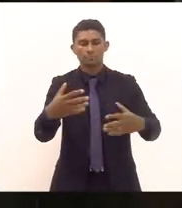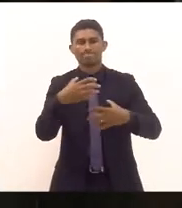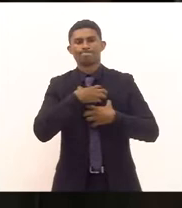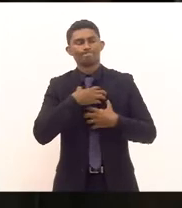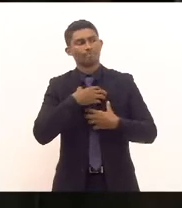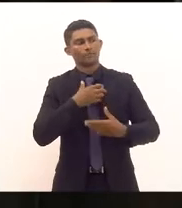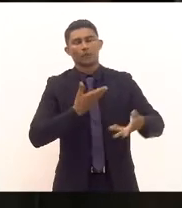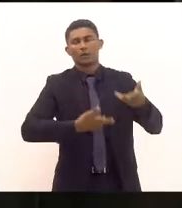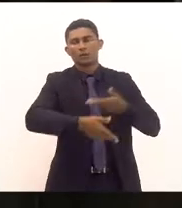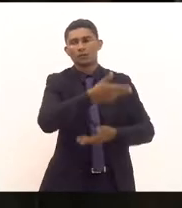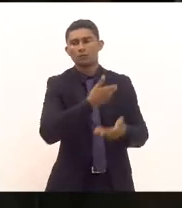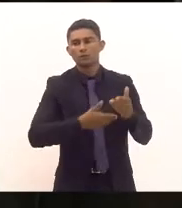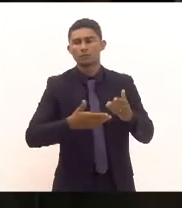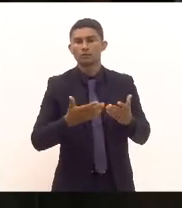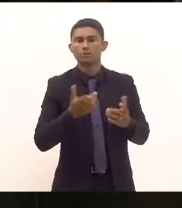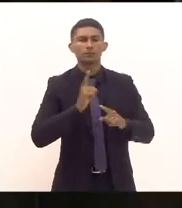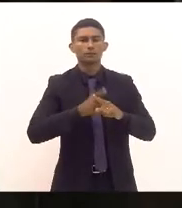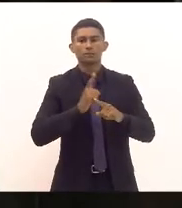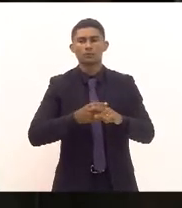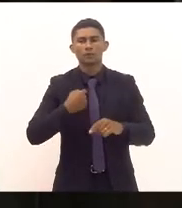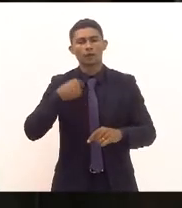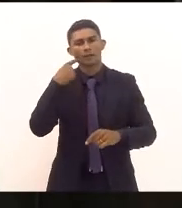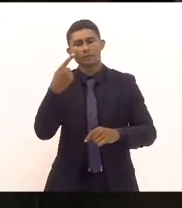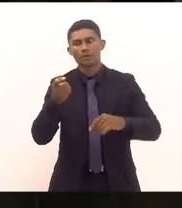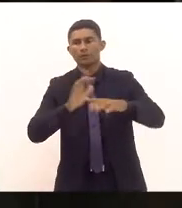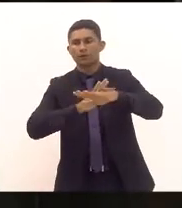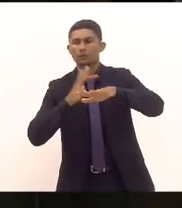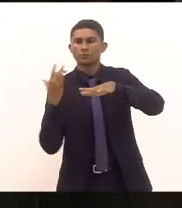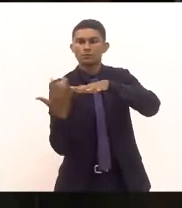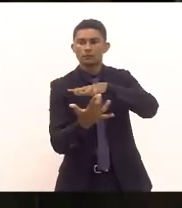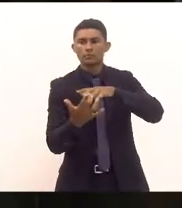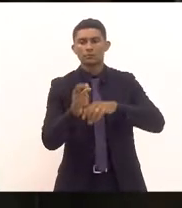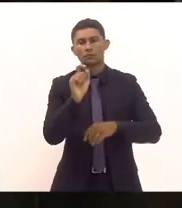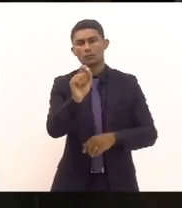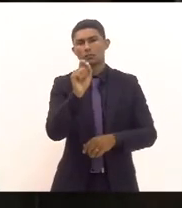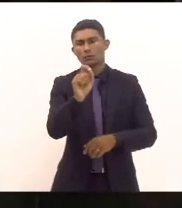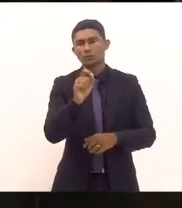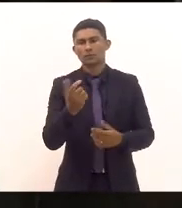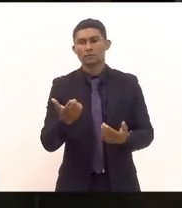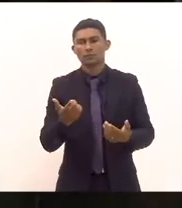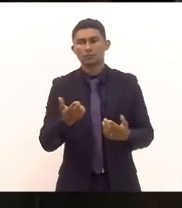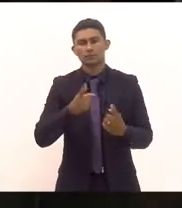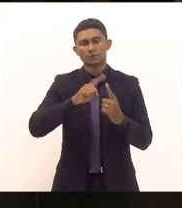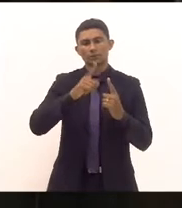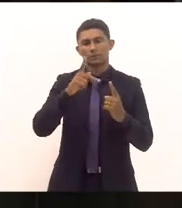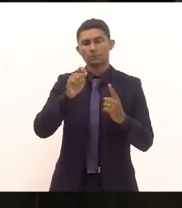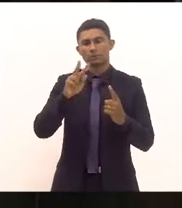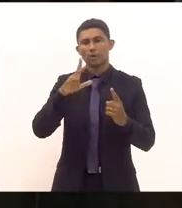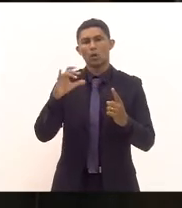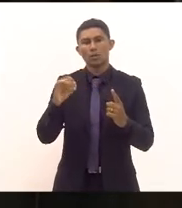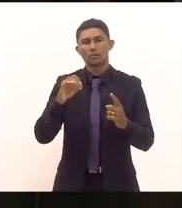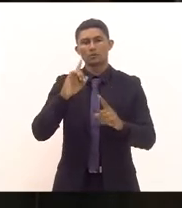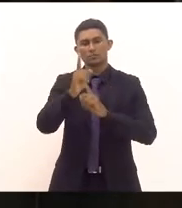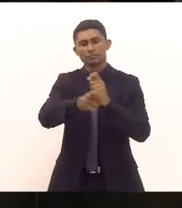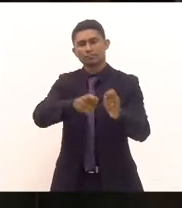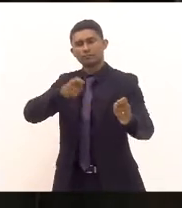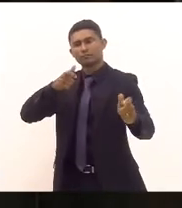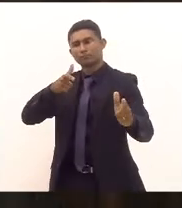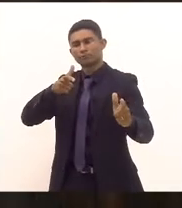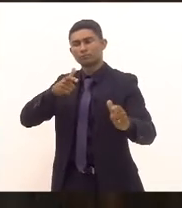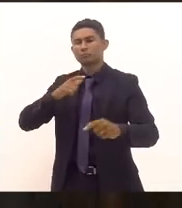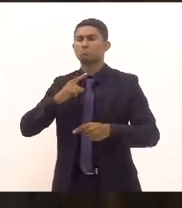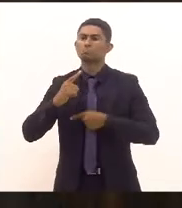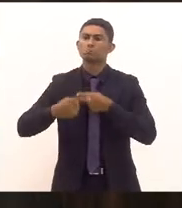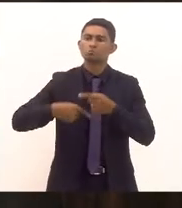alimentado também toda vez que a gente revê na rede social Aquela aquele gesto do Paulinho puxando o arco e flecha e